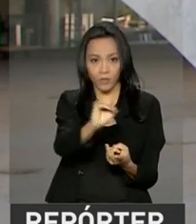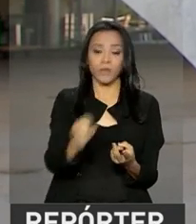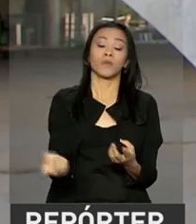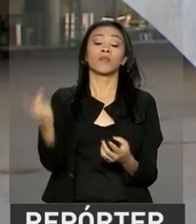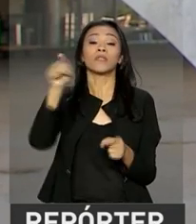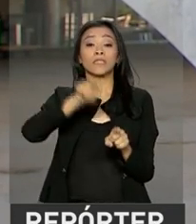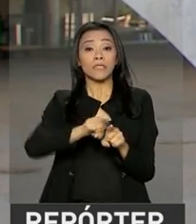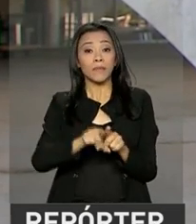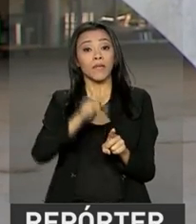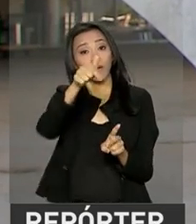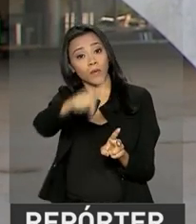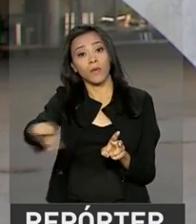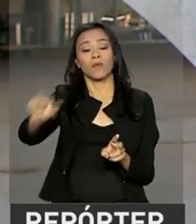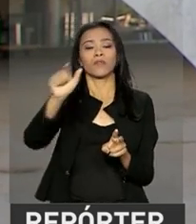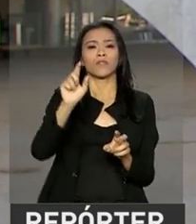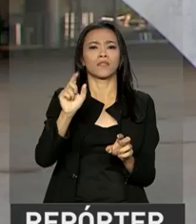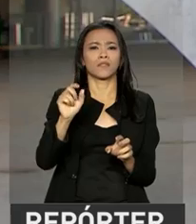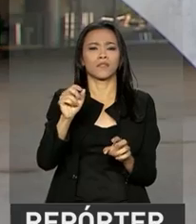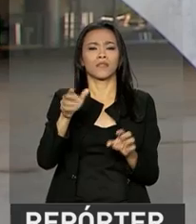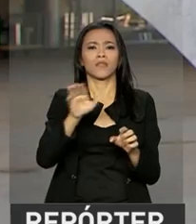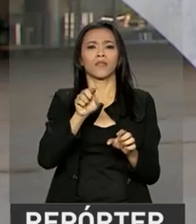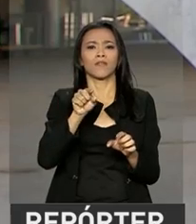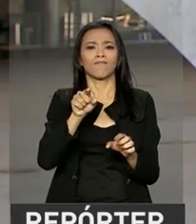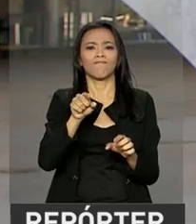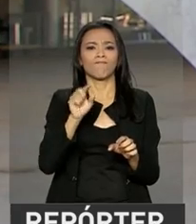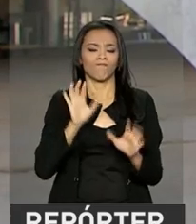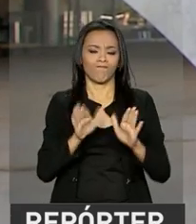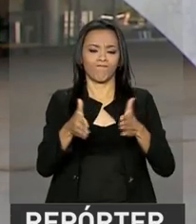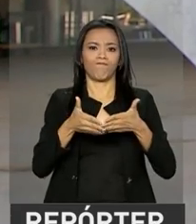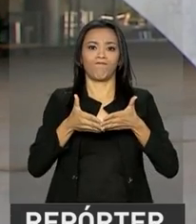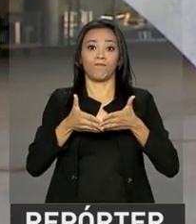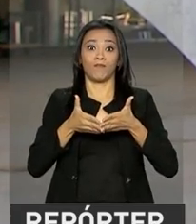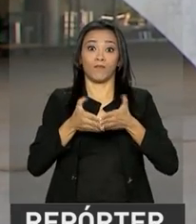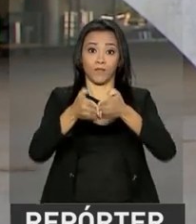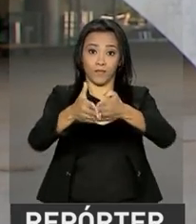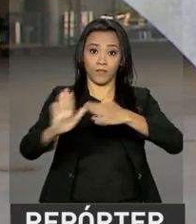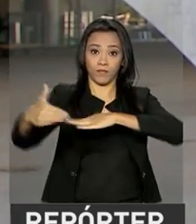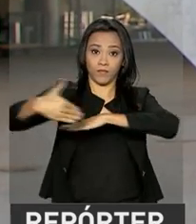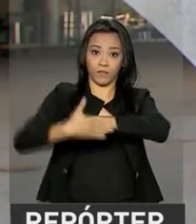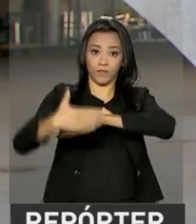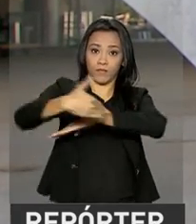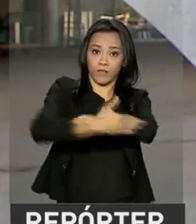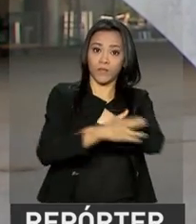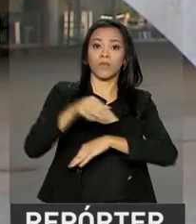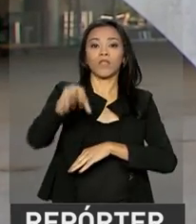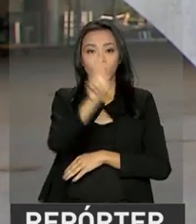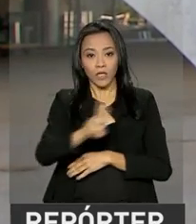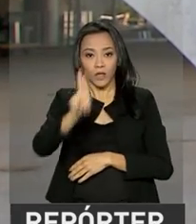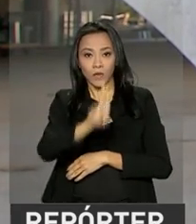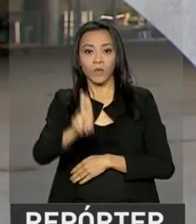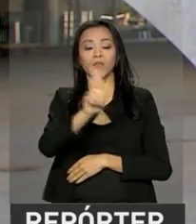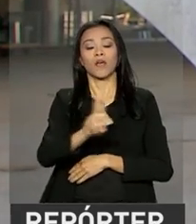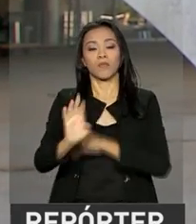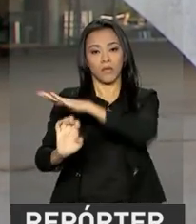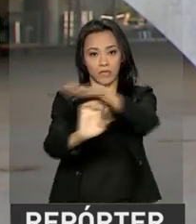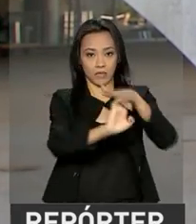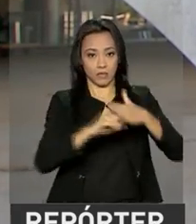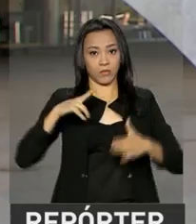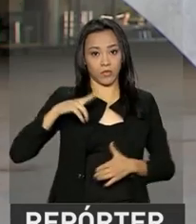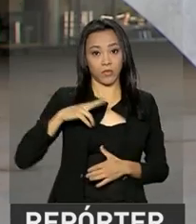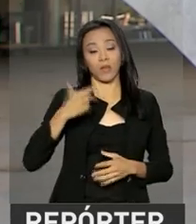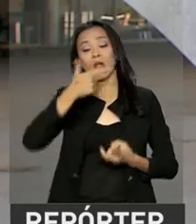ah relacionadas com os terminais de uso privado entre as mudanças esperadas estão